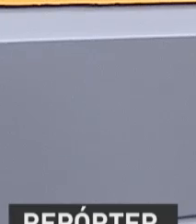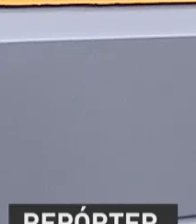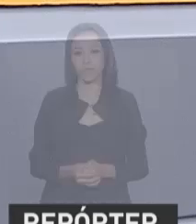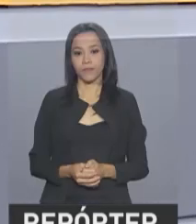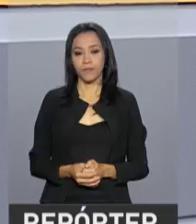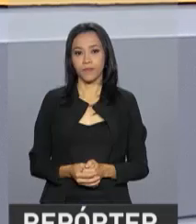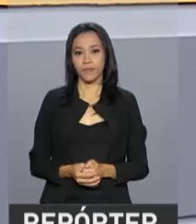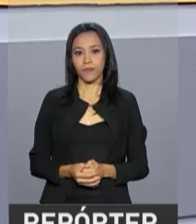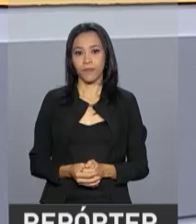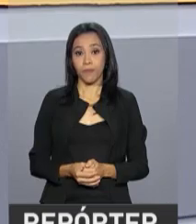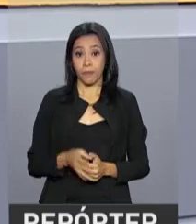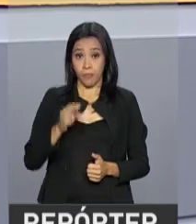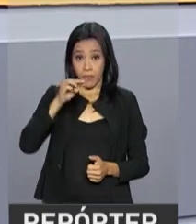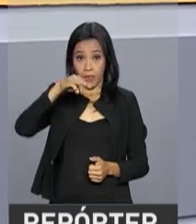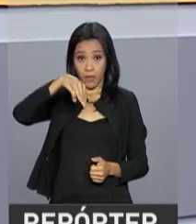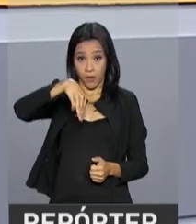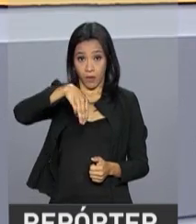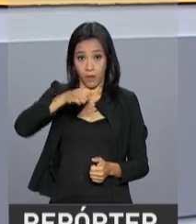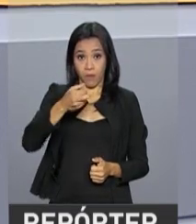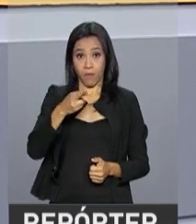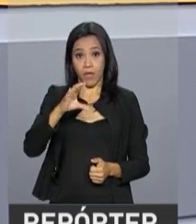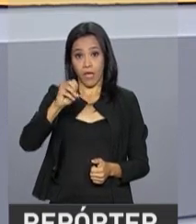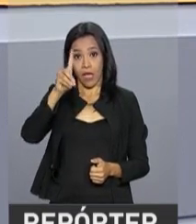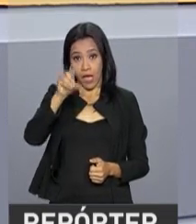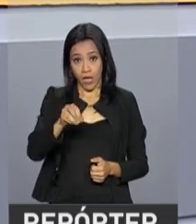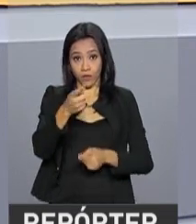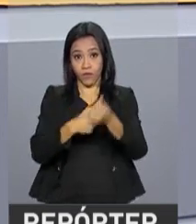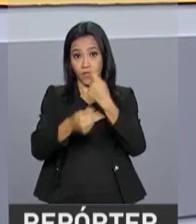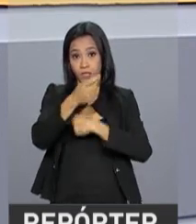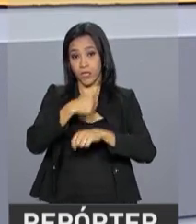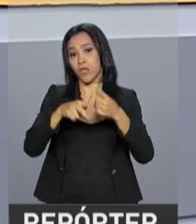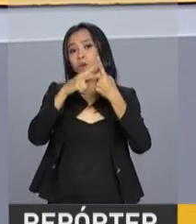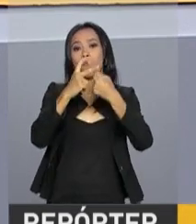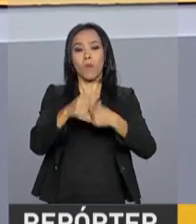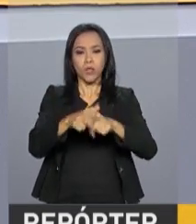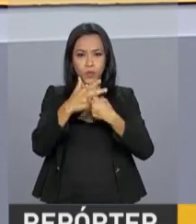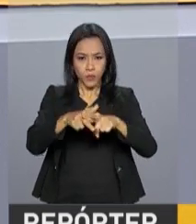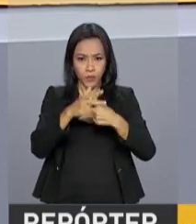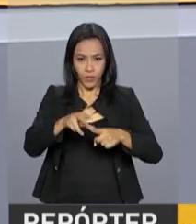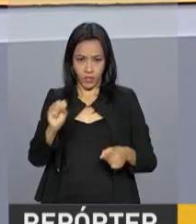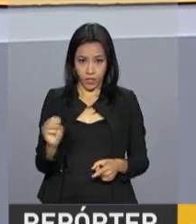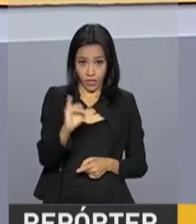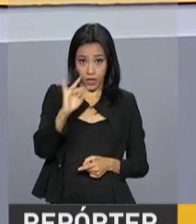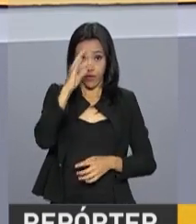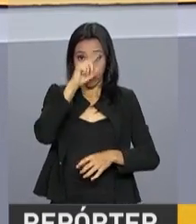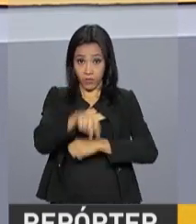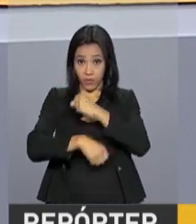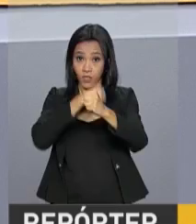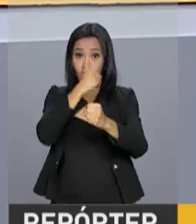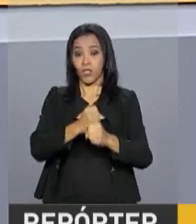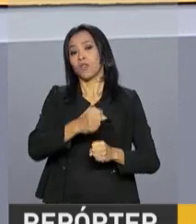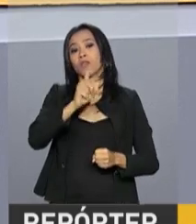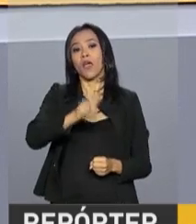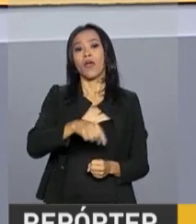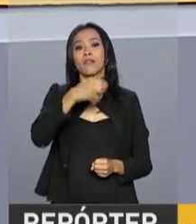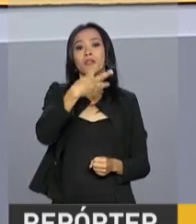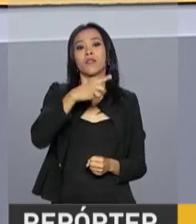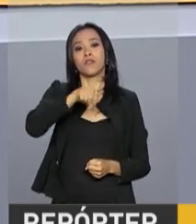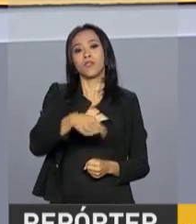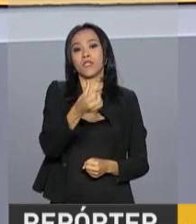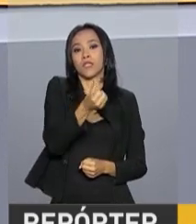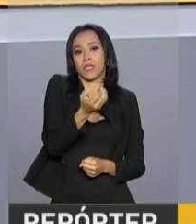investir o mercado financeiro fez um novo ajuste na Estimativa de inflação deste ano que passou para três ,